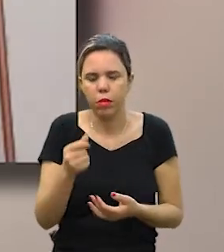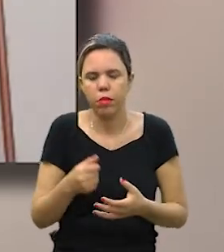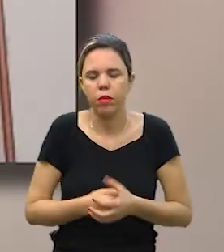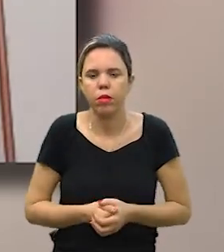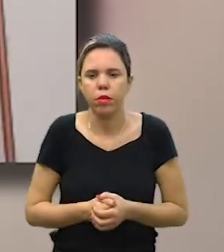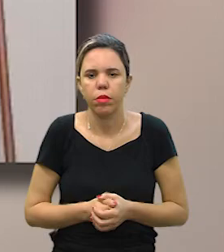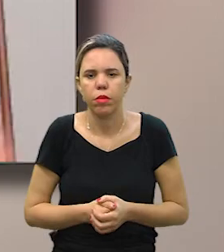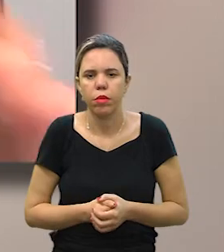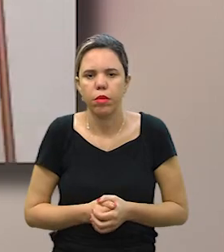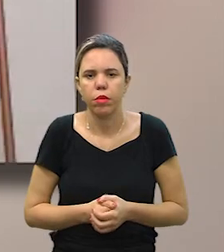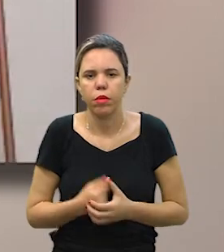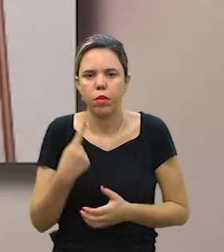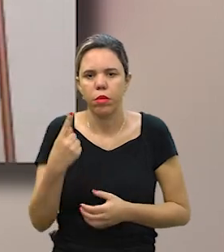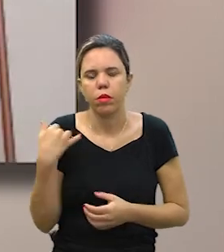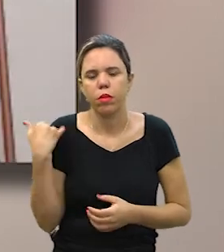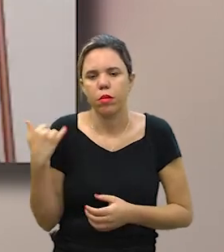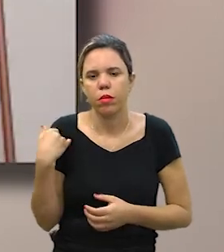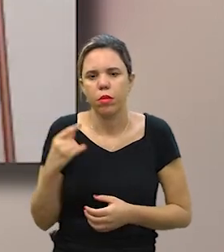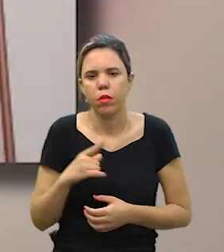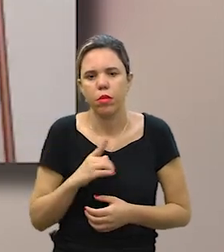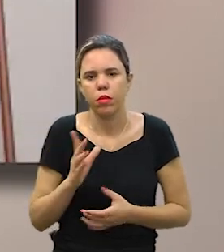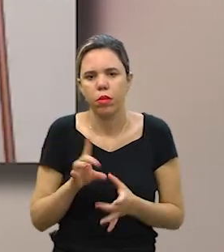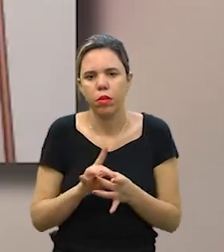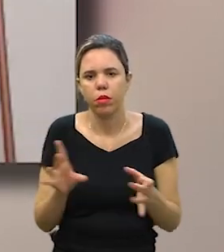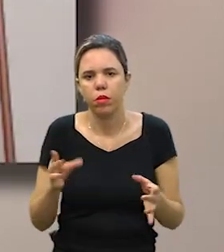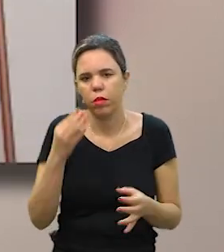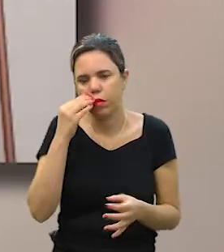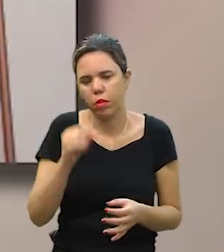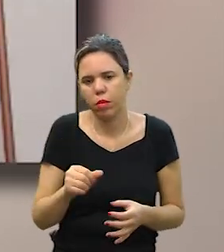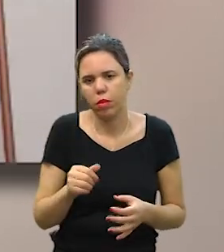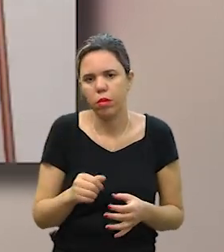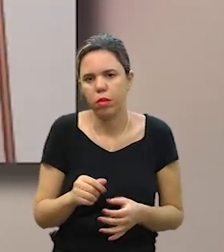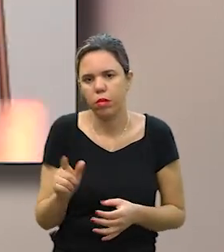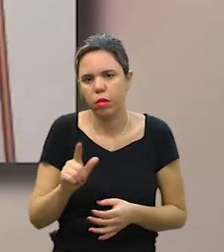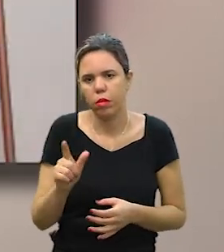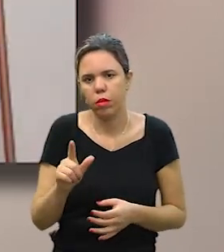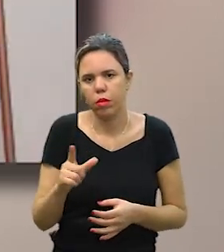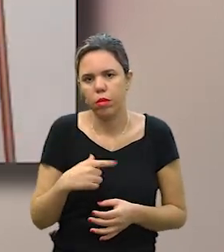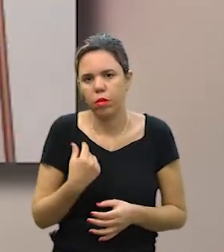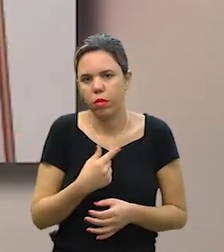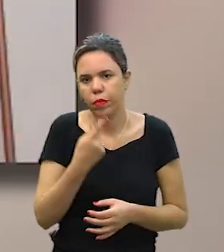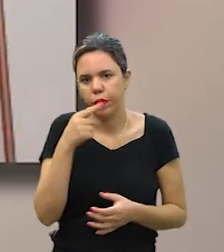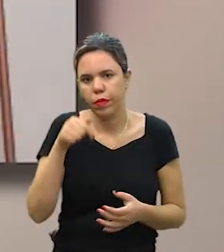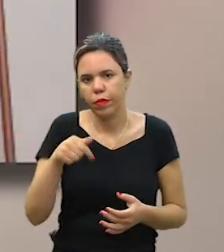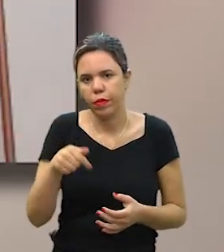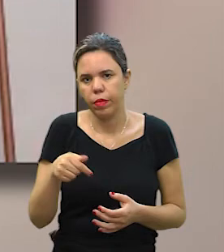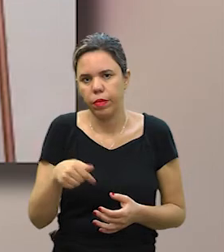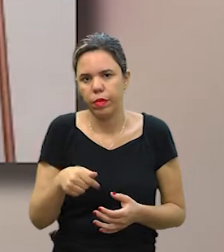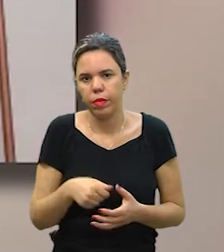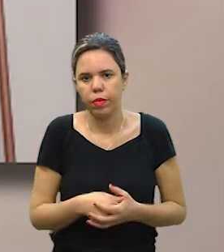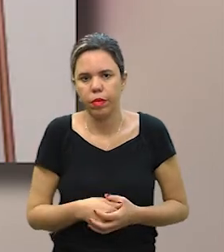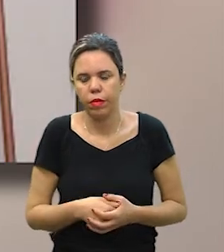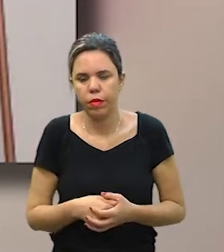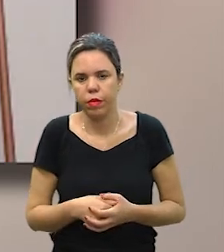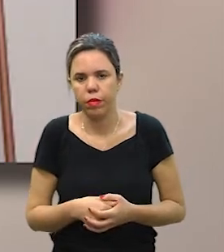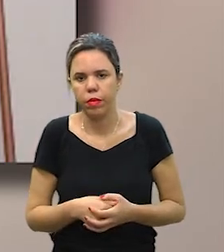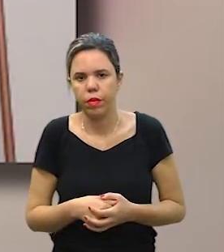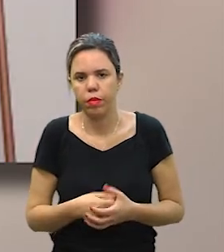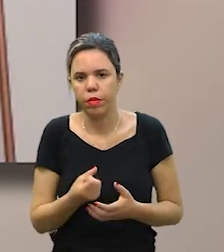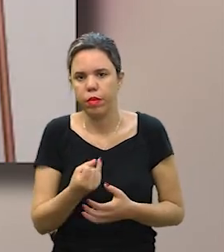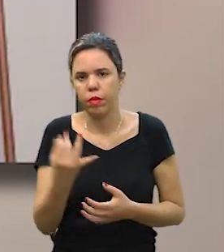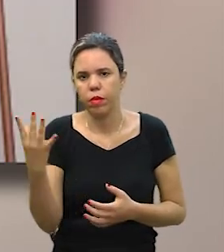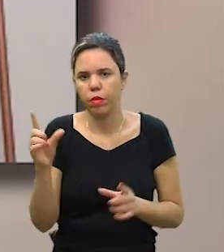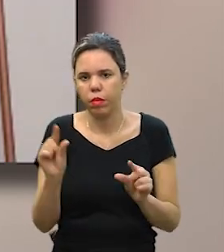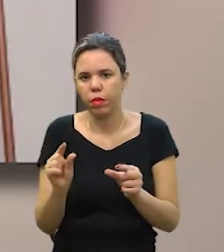sal. Aí, a partir de 1 ano, a gente já libera o sal. Claro que nós estamos falando aqui